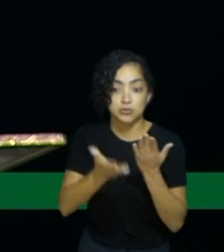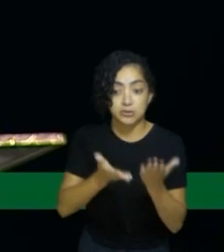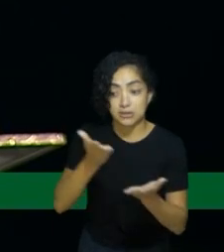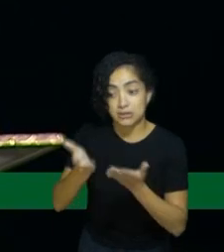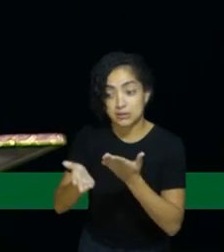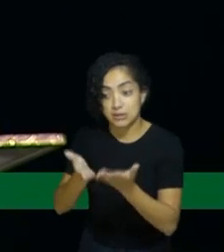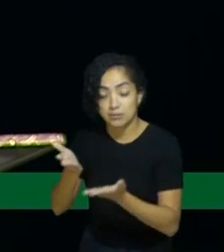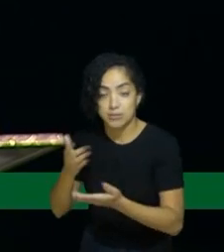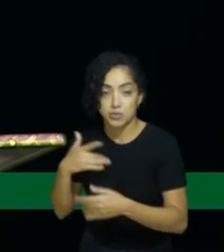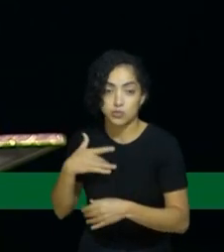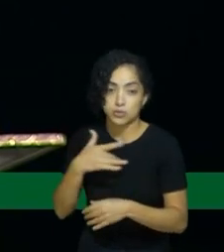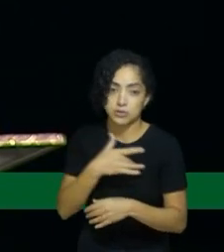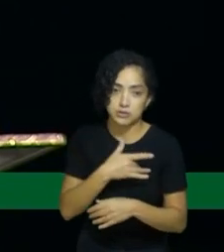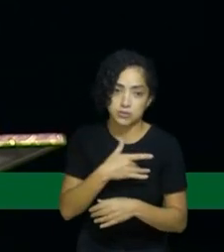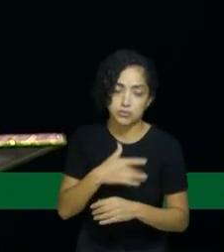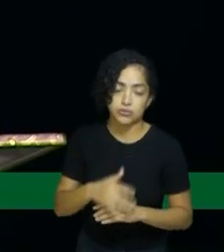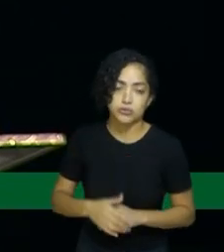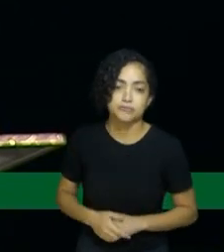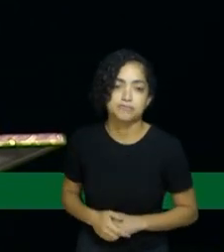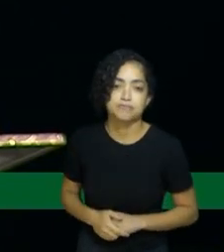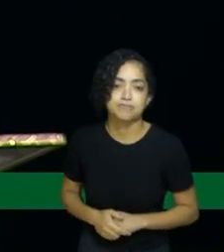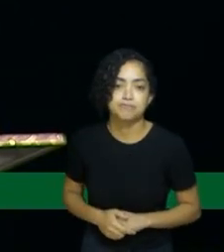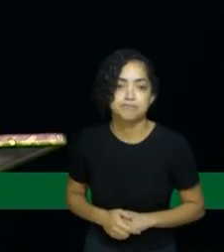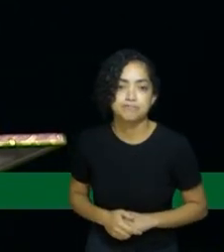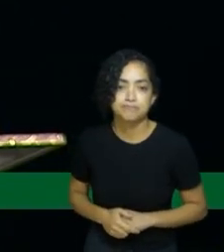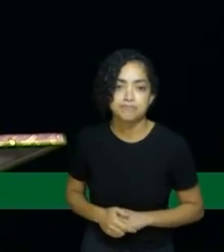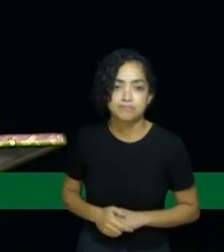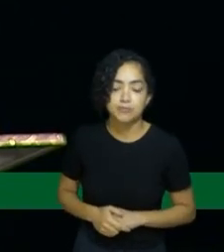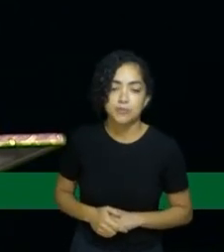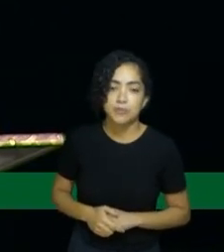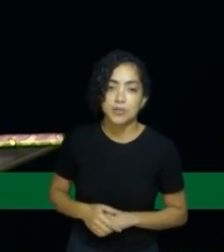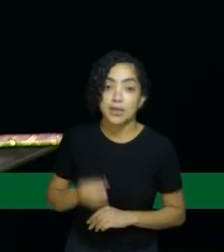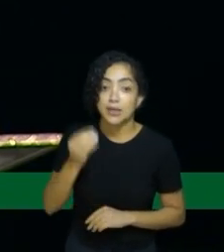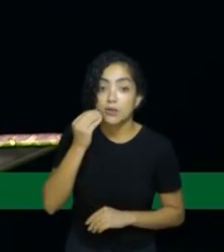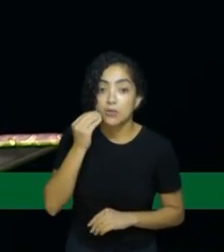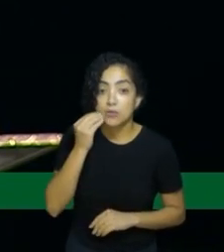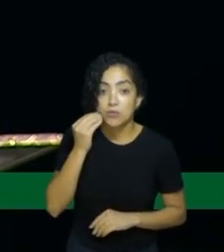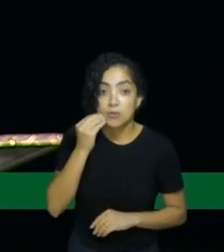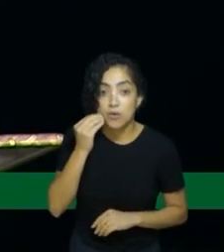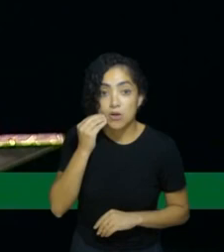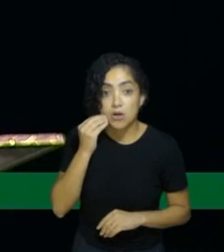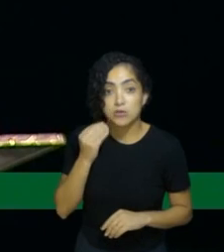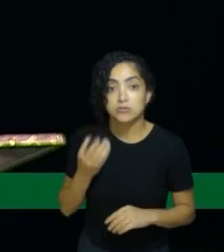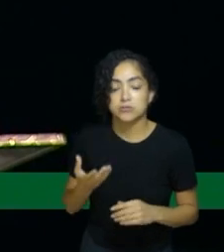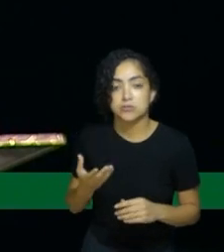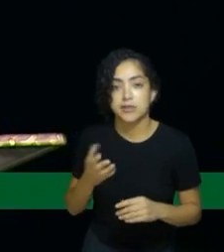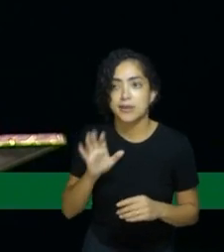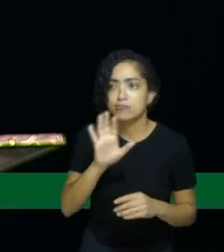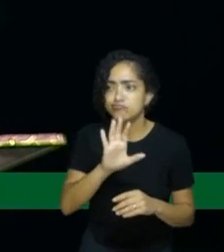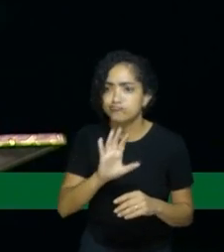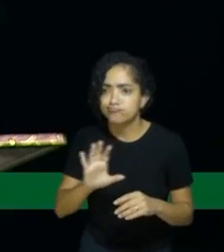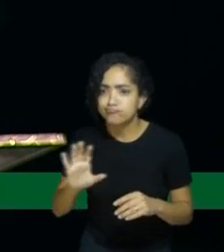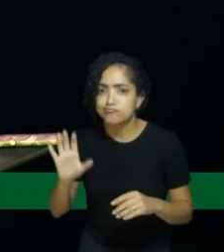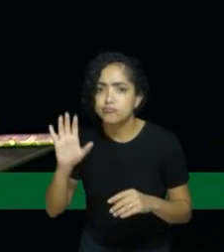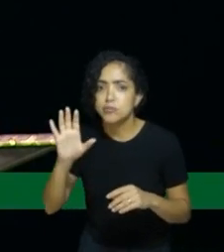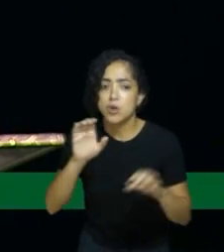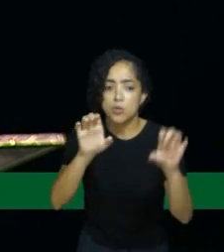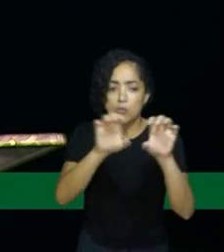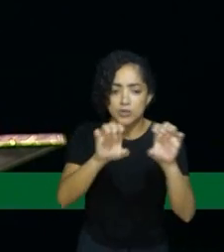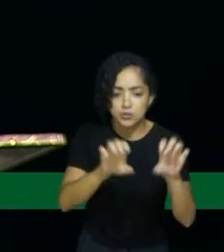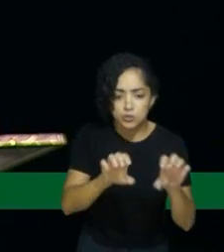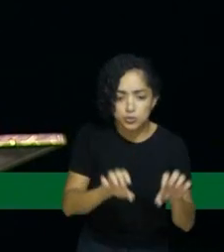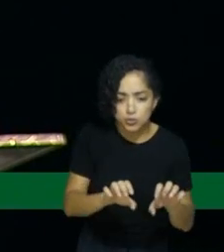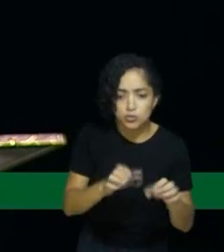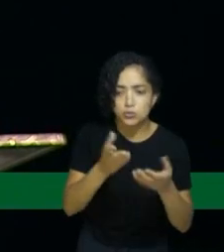no Estado de Santa Catarina é óbvio que nem todas as redes do Estado contam com uma estrutura de